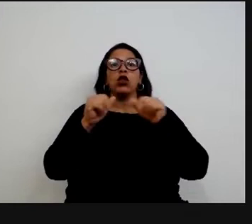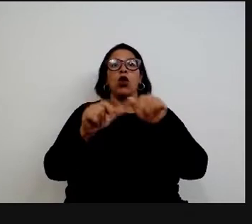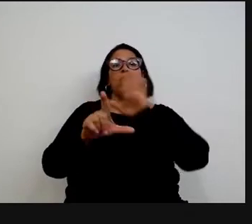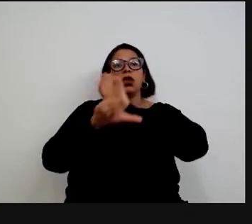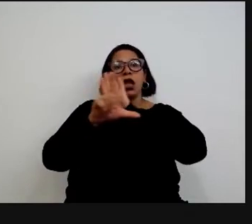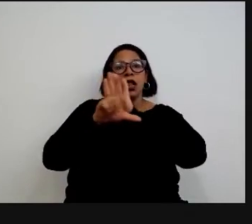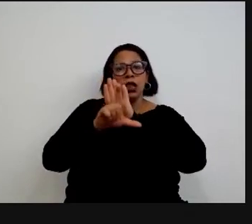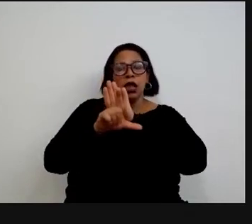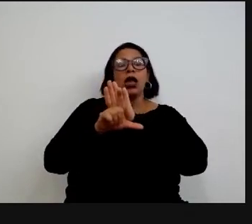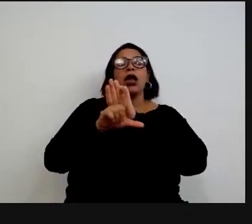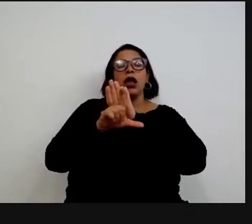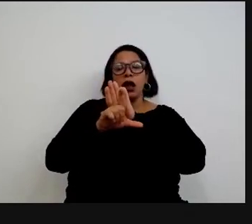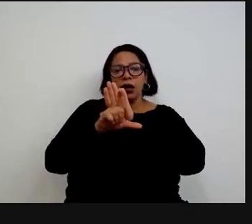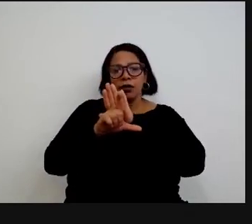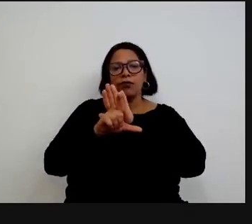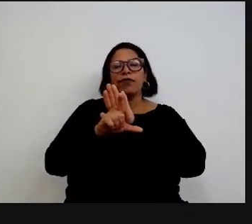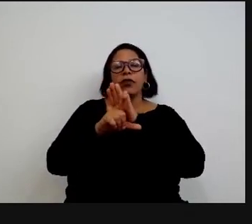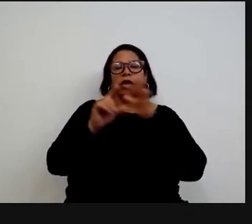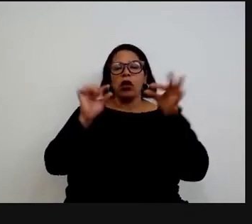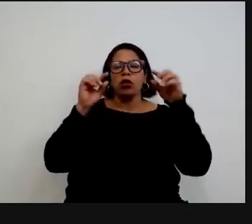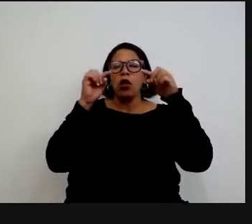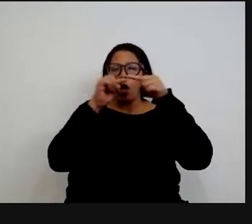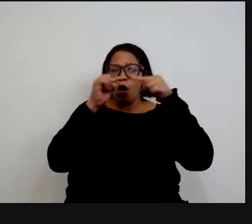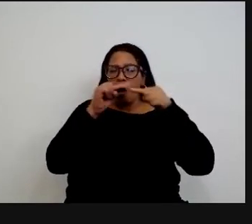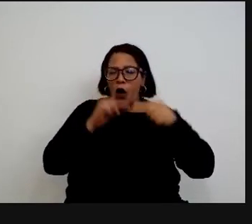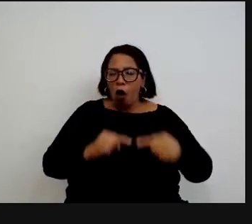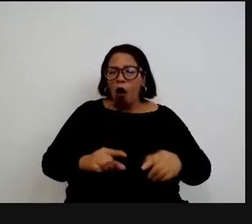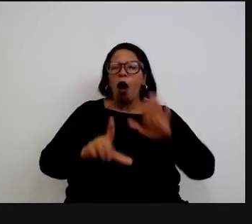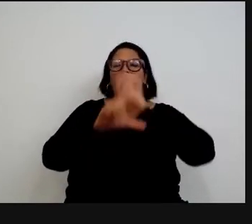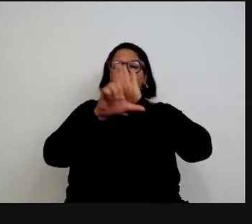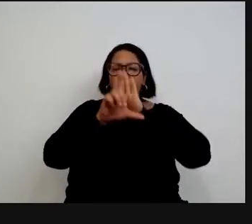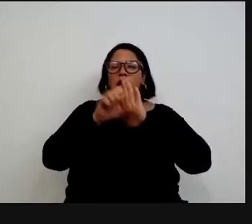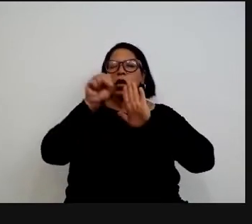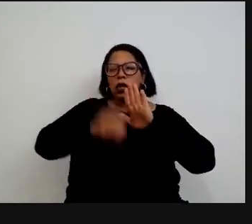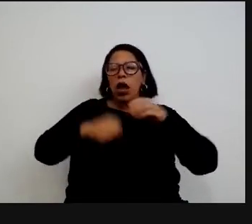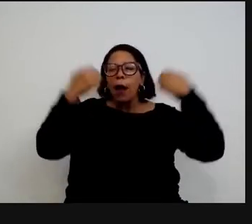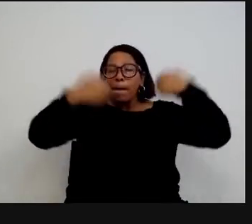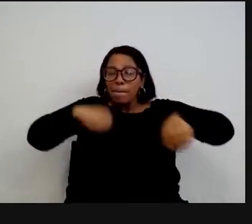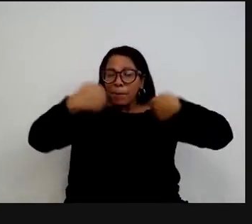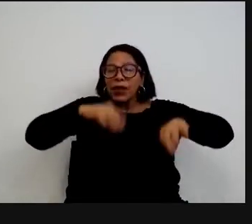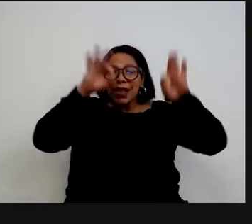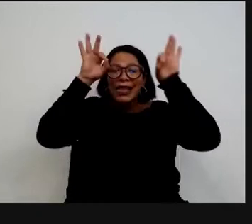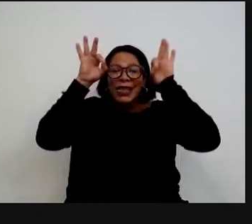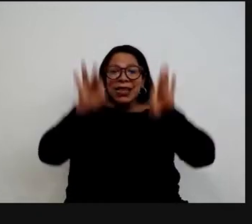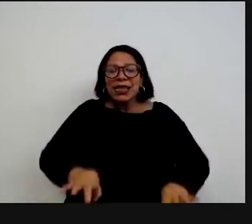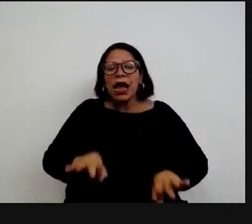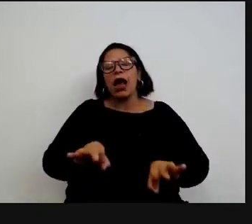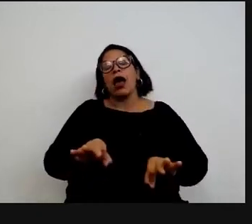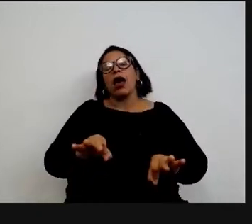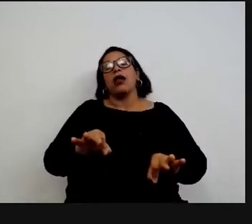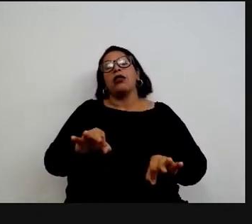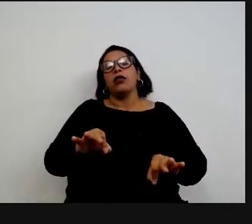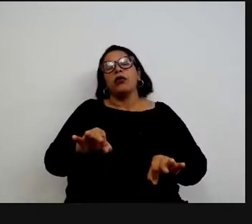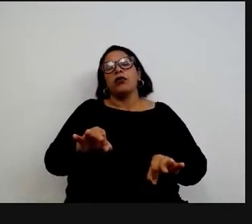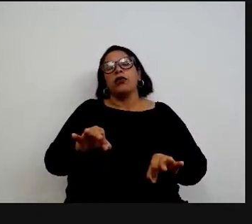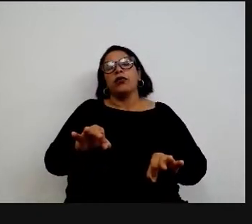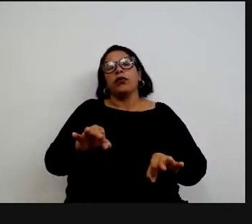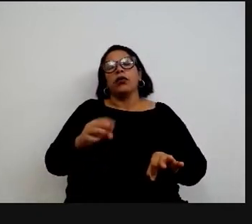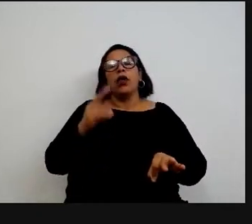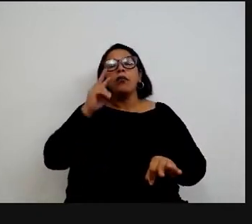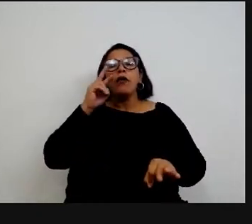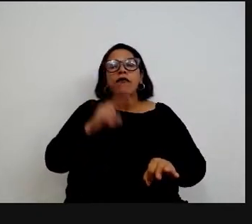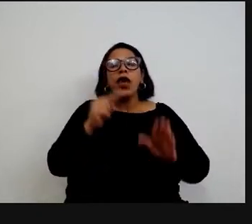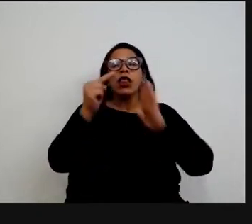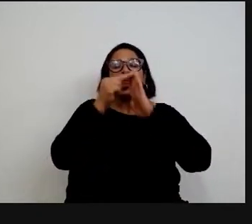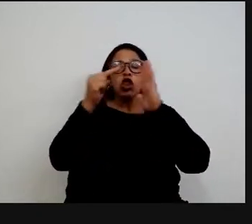assim, nós somos muito, nesse sentido, vinculados à legislação, né? Então, a gente precisa estar realmente sempre fazendo o atendimento e olhando